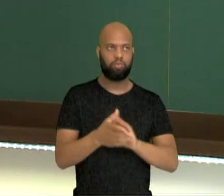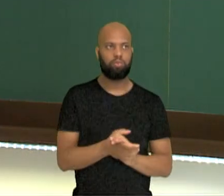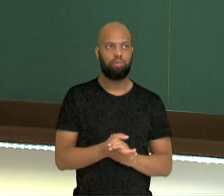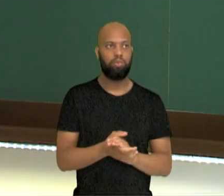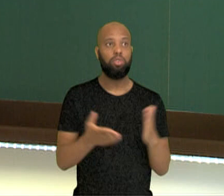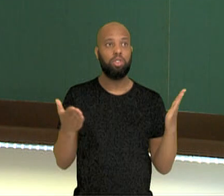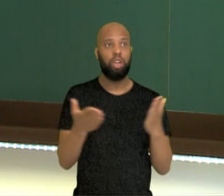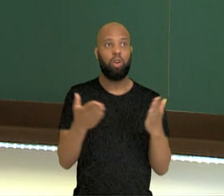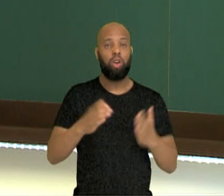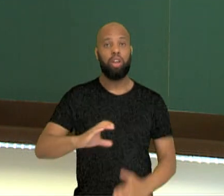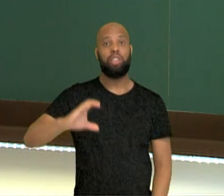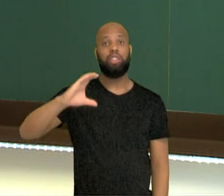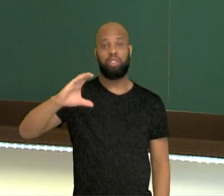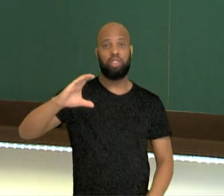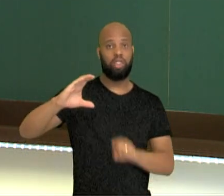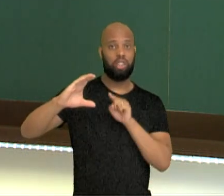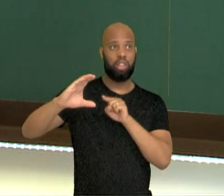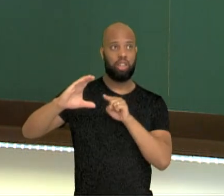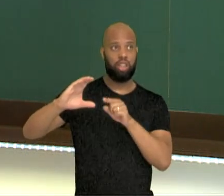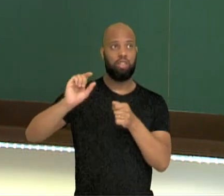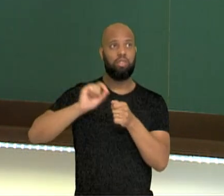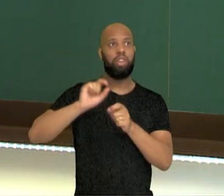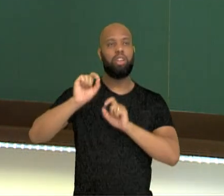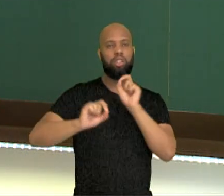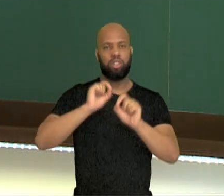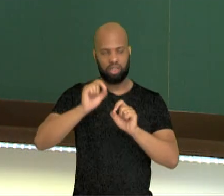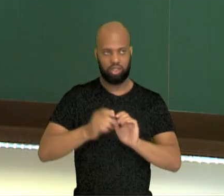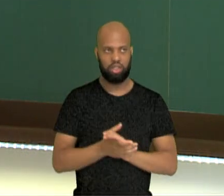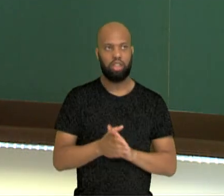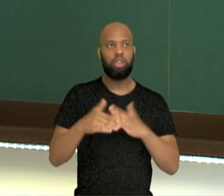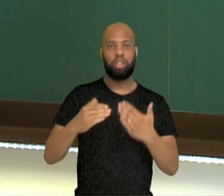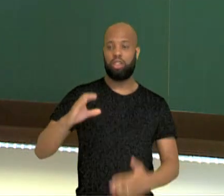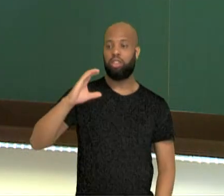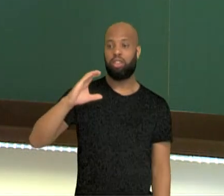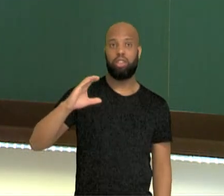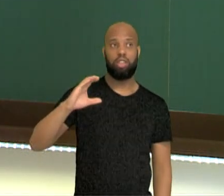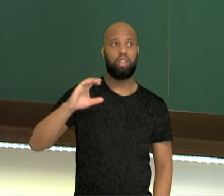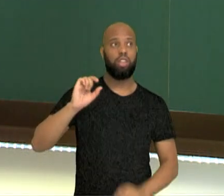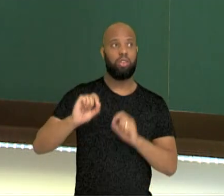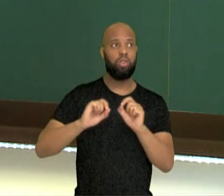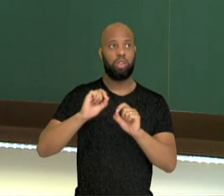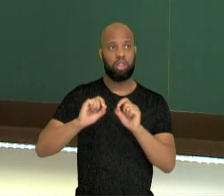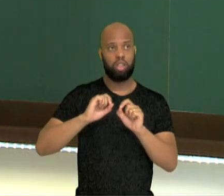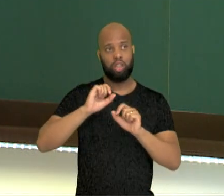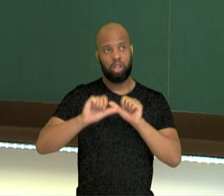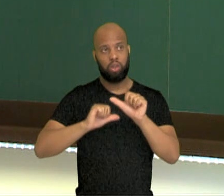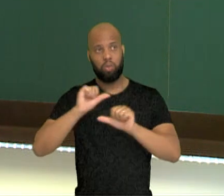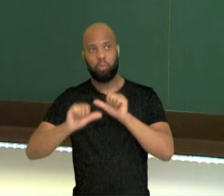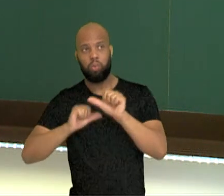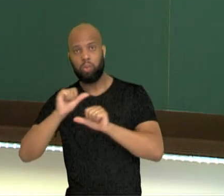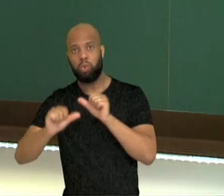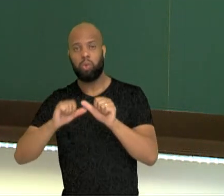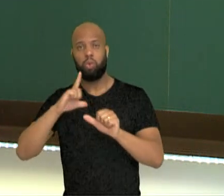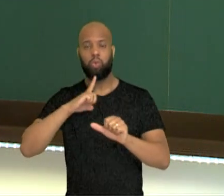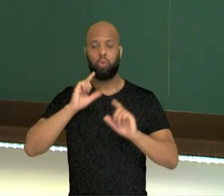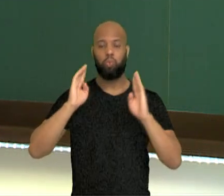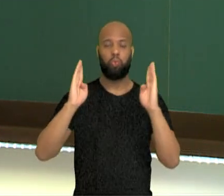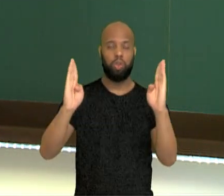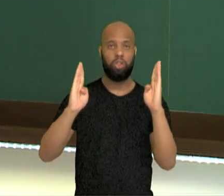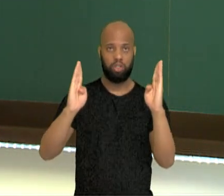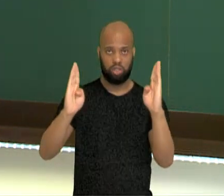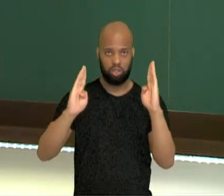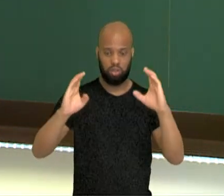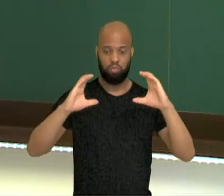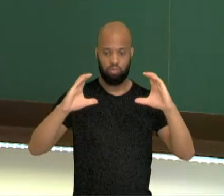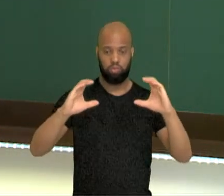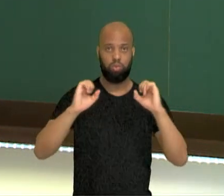E o parâmetro c, o que acontece com o parâmetro c? Ele altera o período da função. Então o